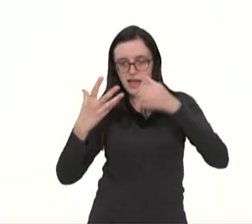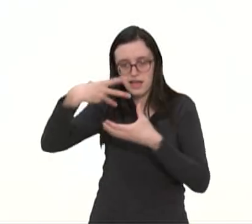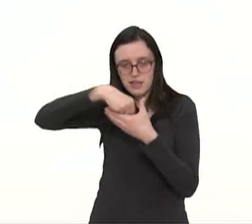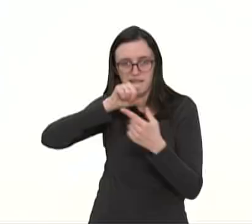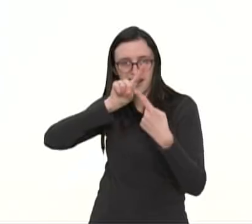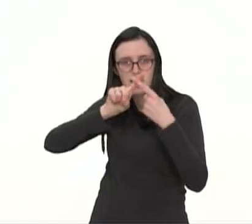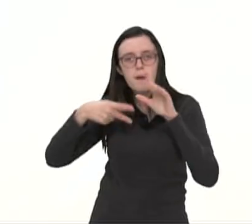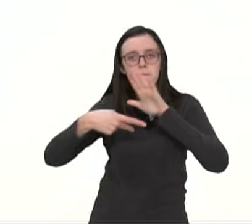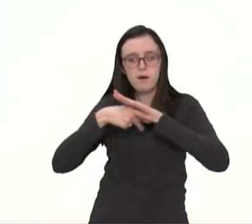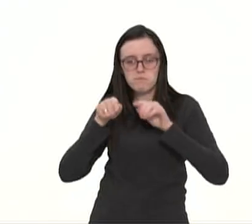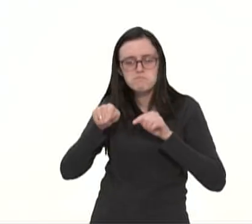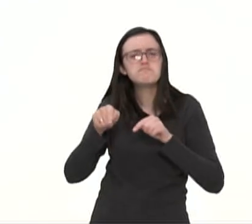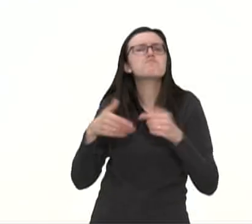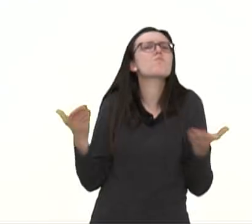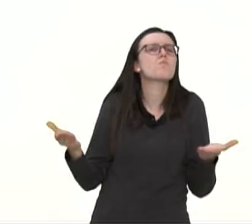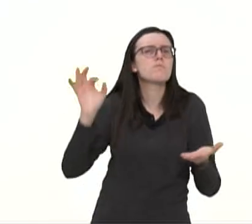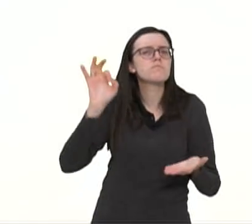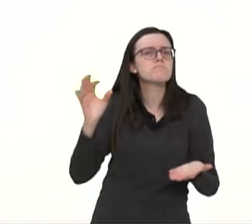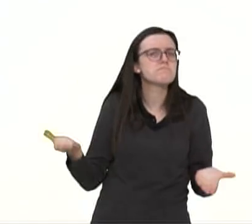do tomateiro é de quanto?